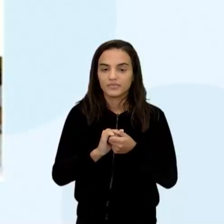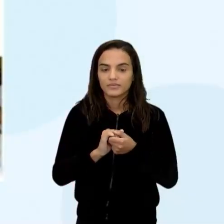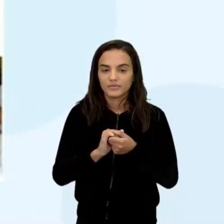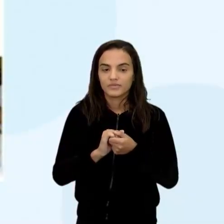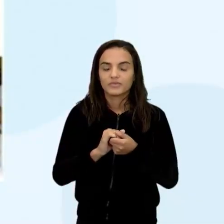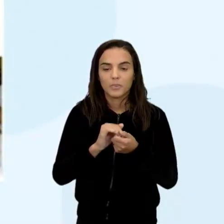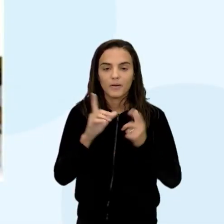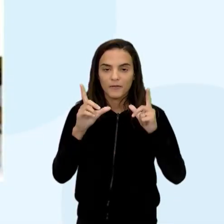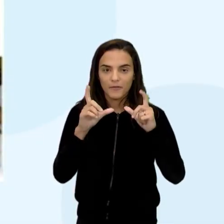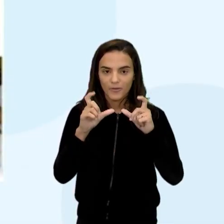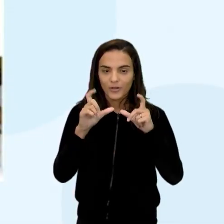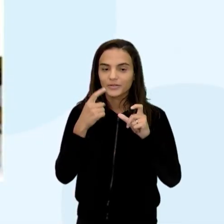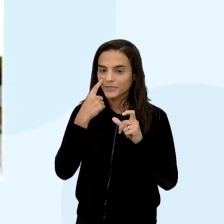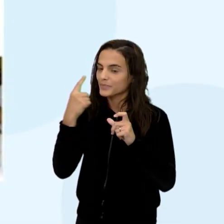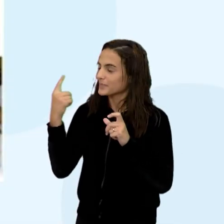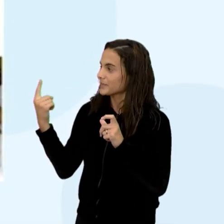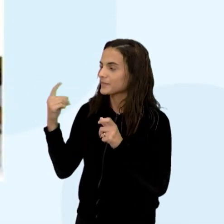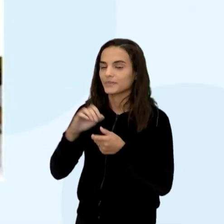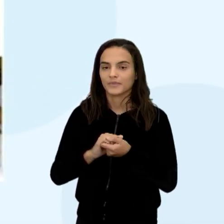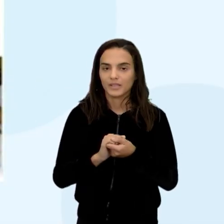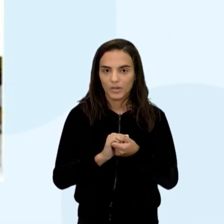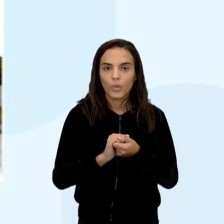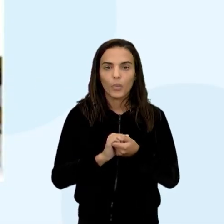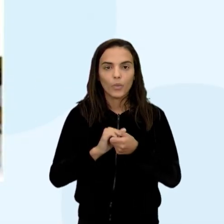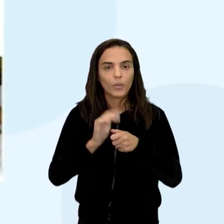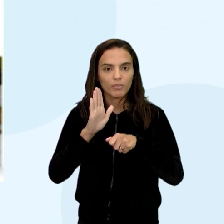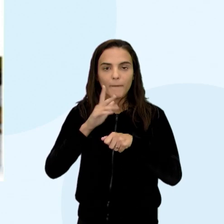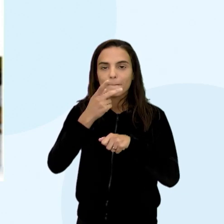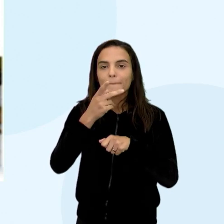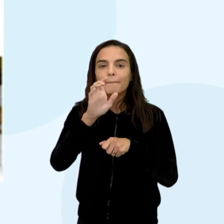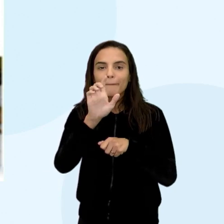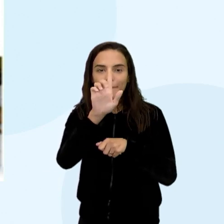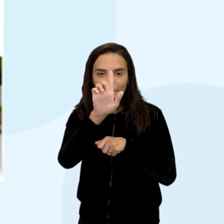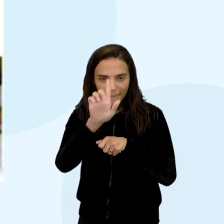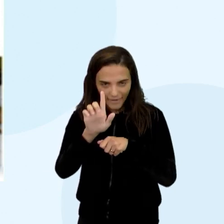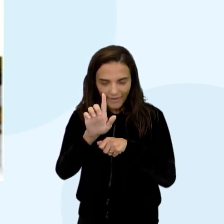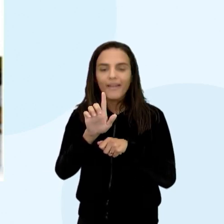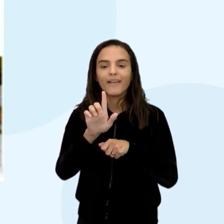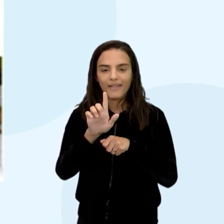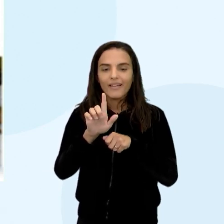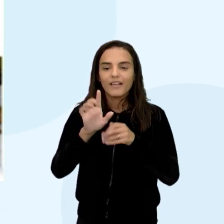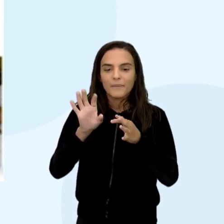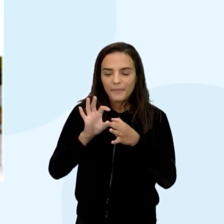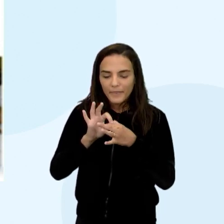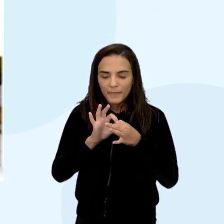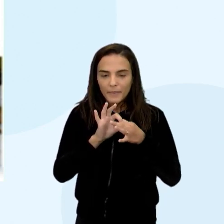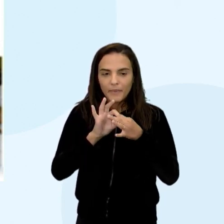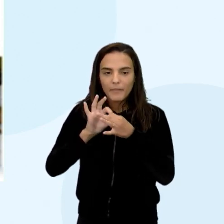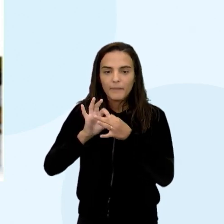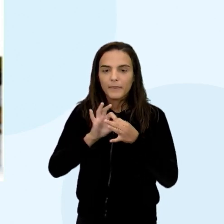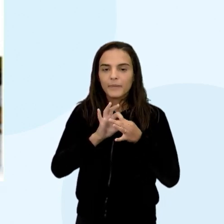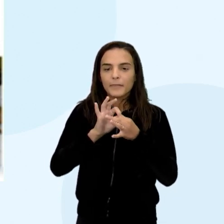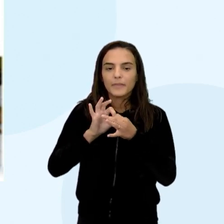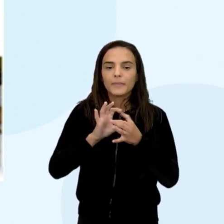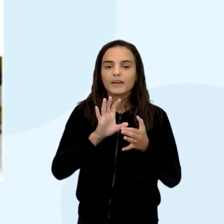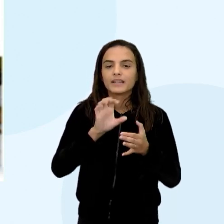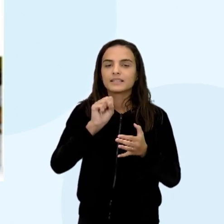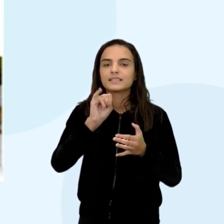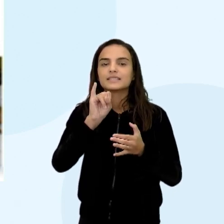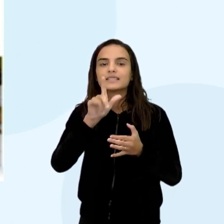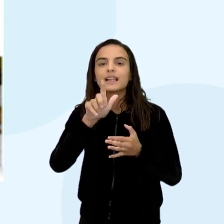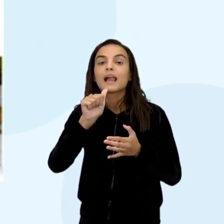outra foto. Ele com o pezinho formando sílabas, tá? Que é tão importante. Ele com o pezinho